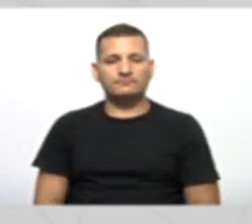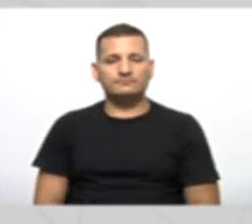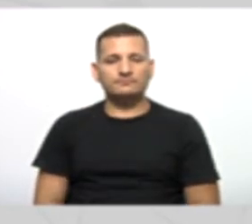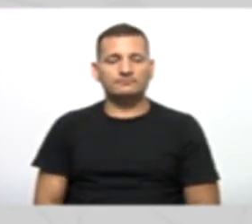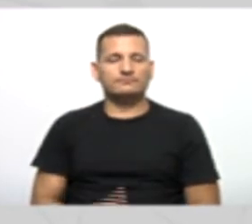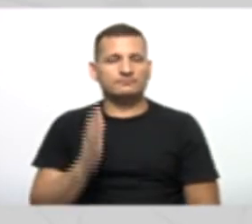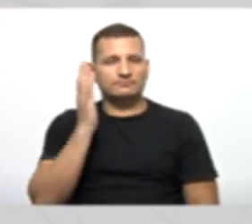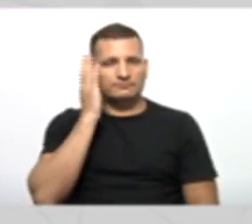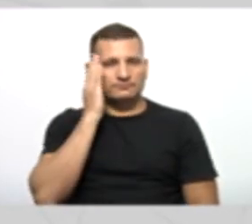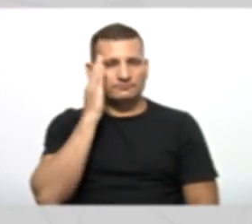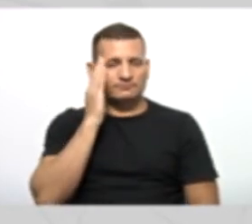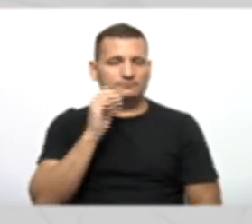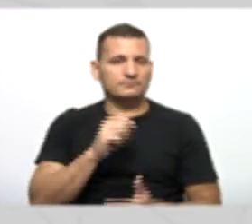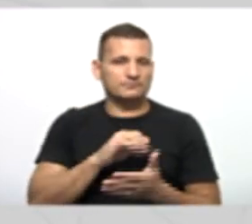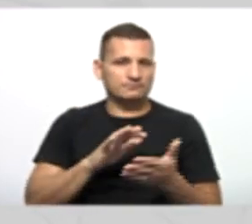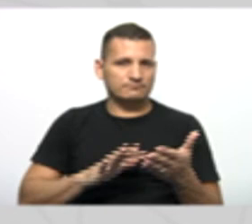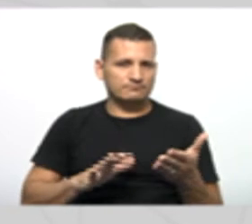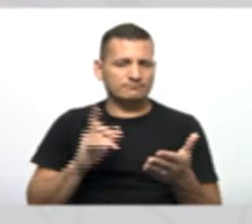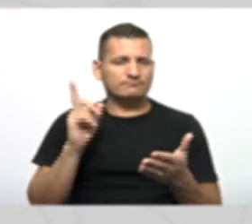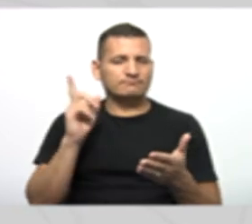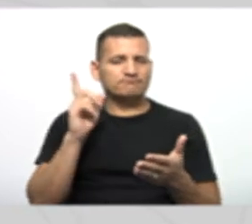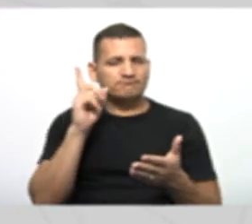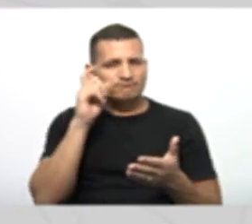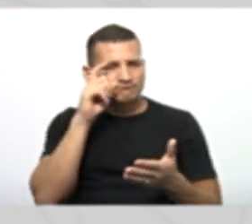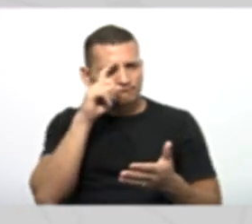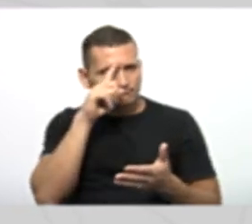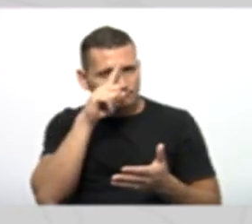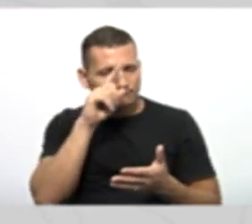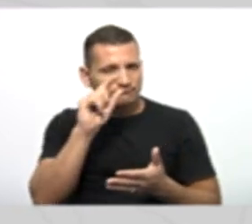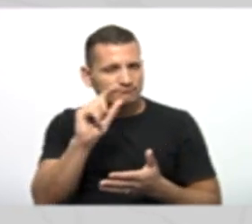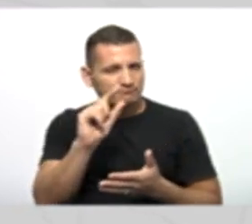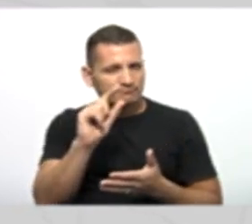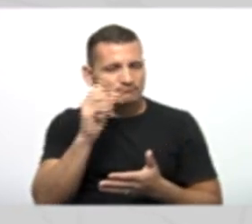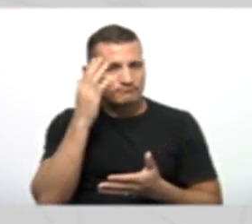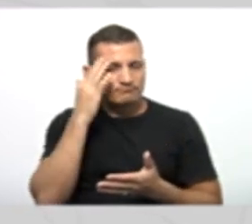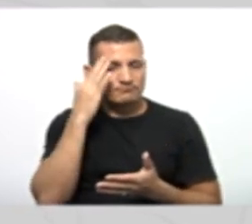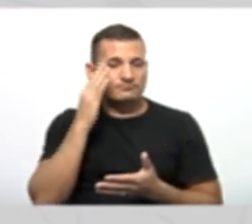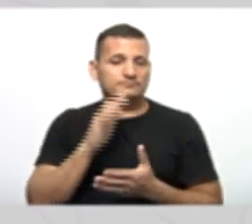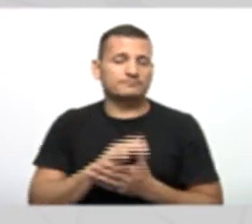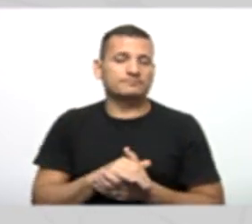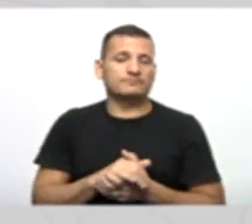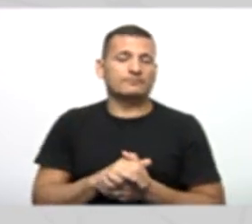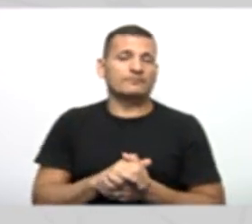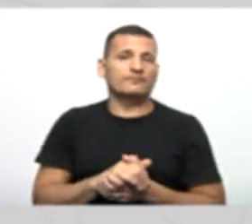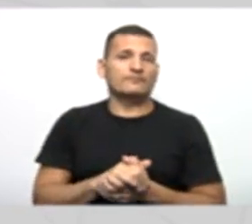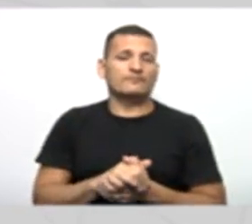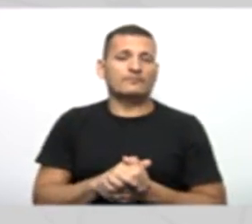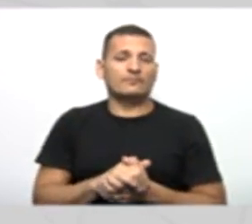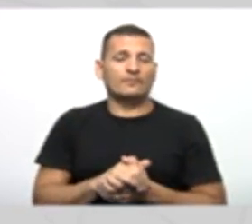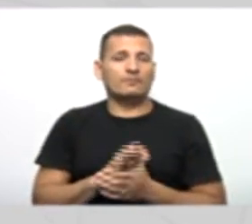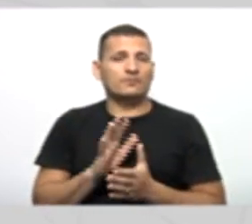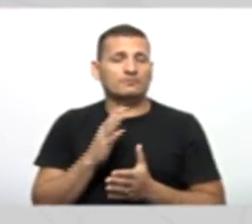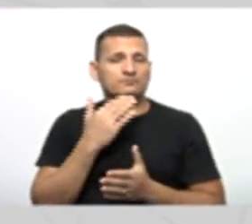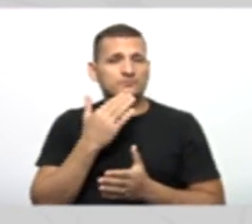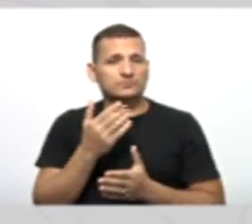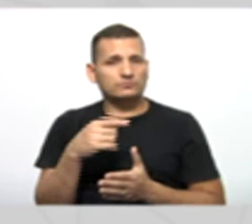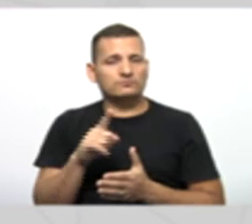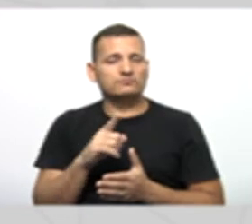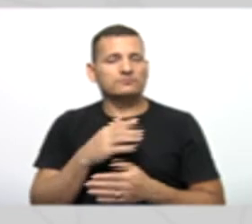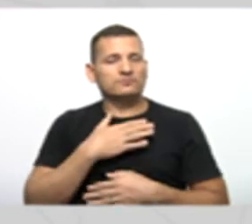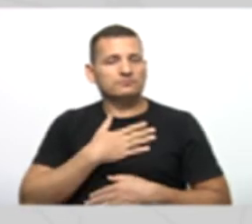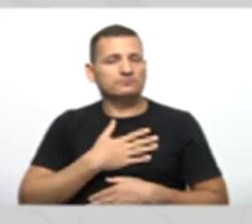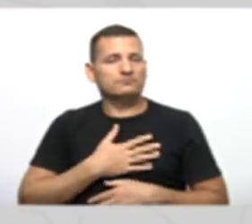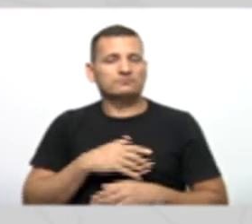exercício é um pouquinho mais complexo, né, do que normalmente a gente faz. Eu peço para vocês que depois façam com calma,